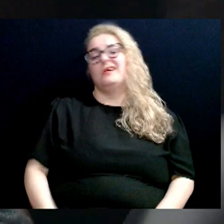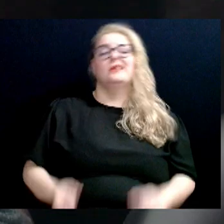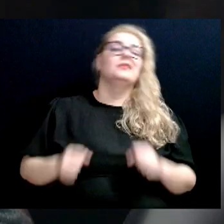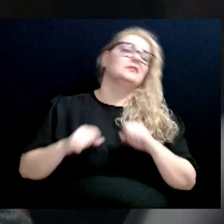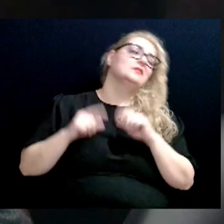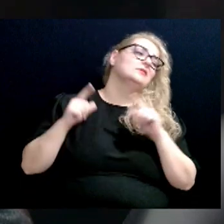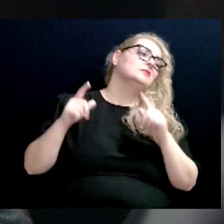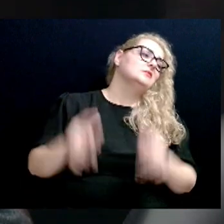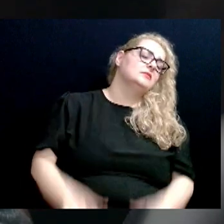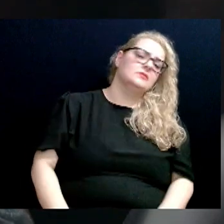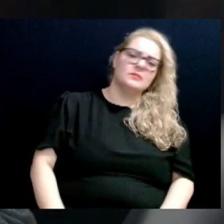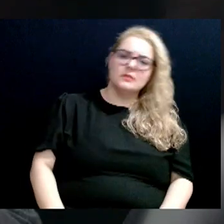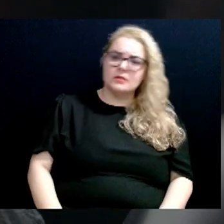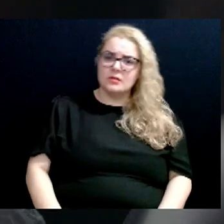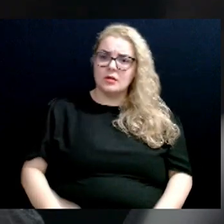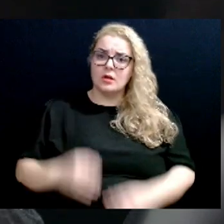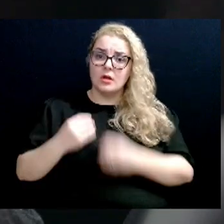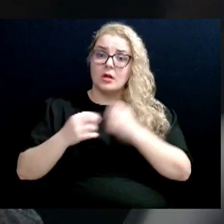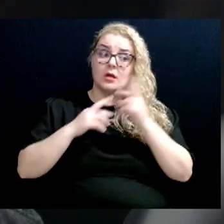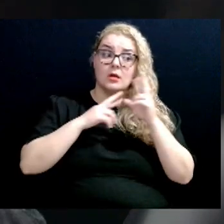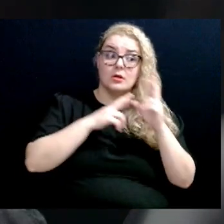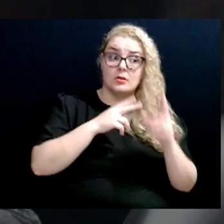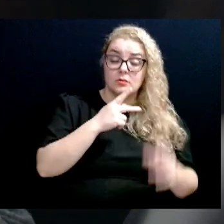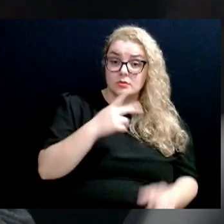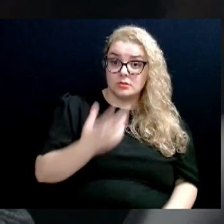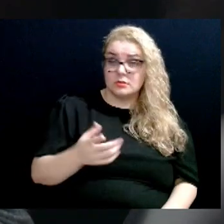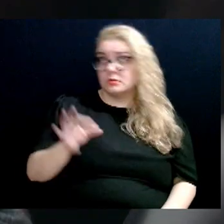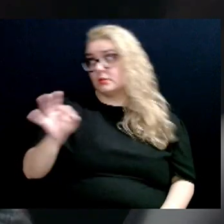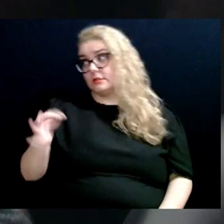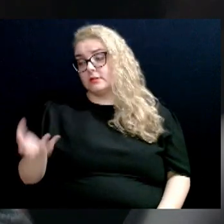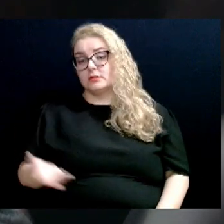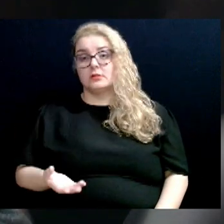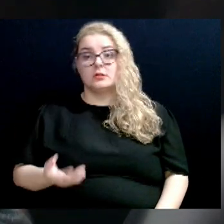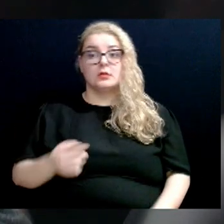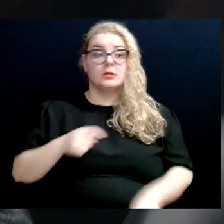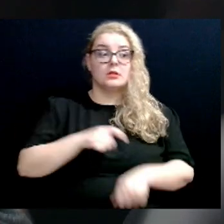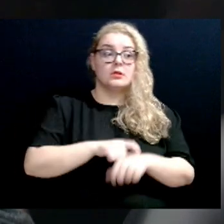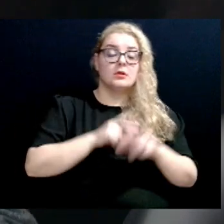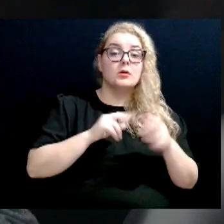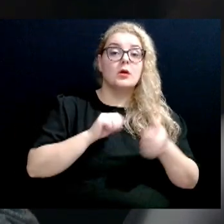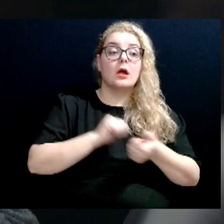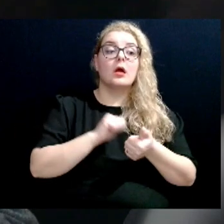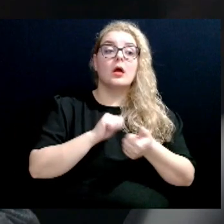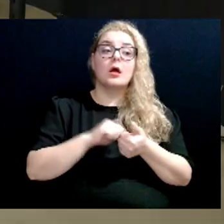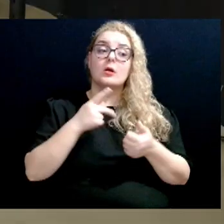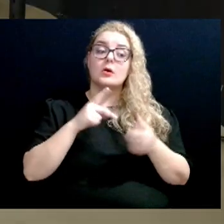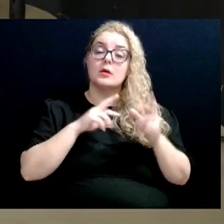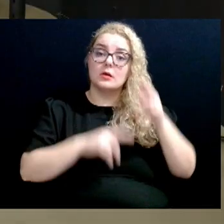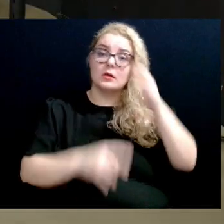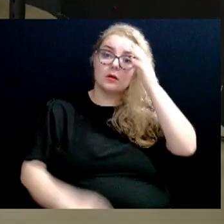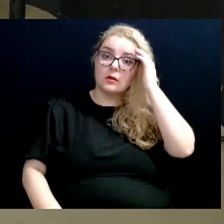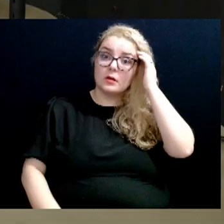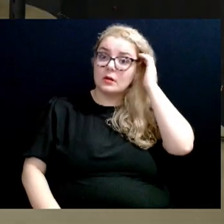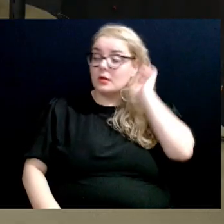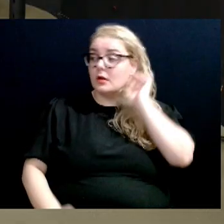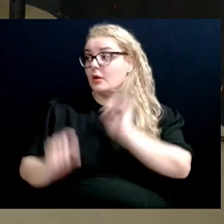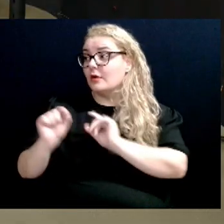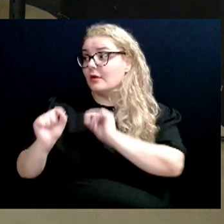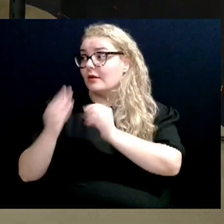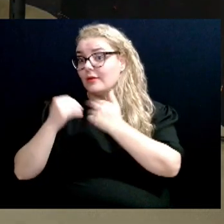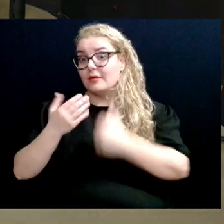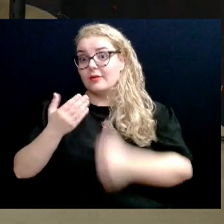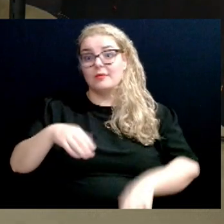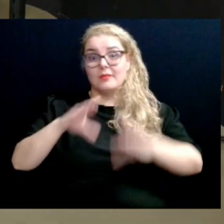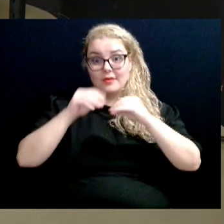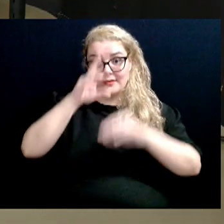como é que foi seu sono? Exato. Que horas que você foi dormir? Como é que foi a qualidade do seu sono? O que você comeu no jantar? Aí quando vai em casal eu pergunto